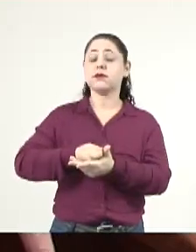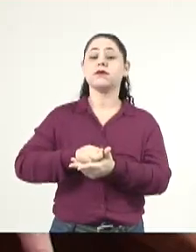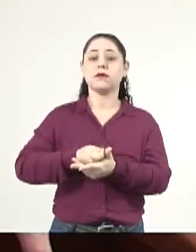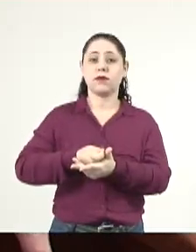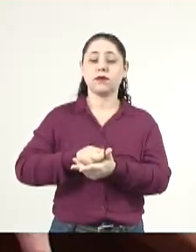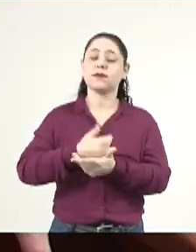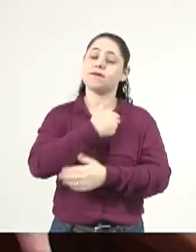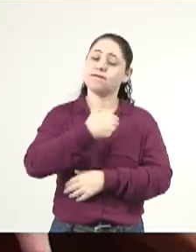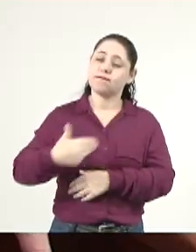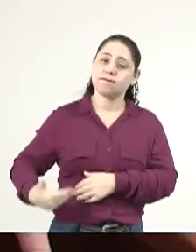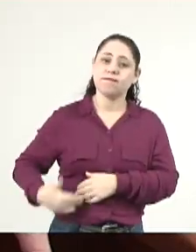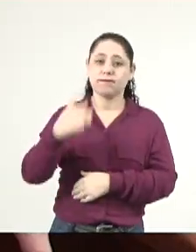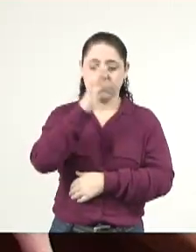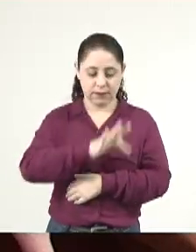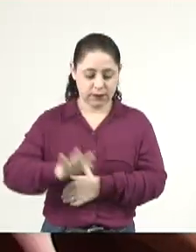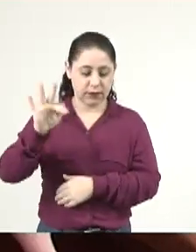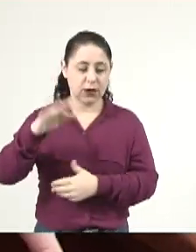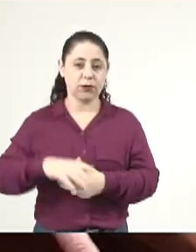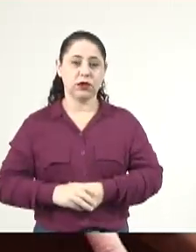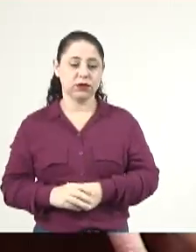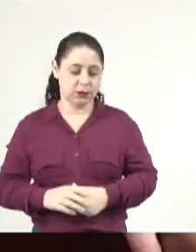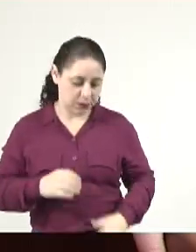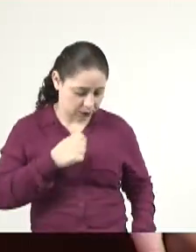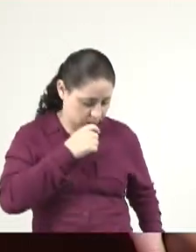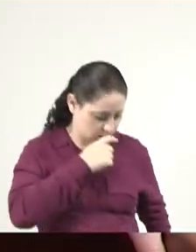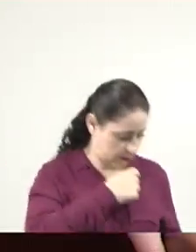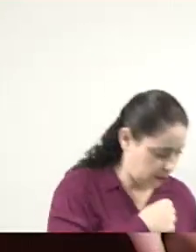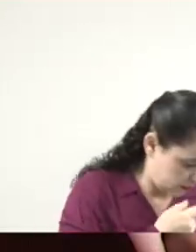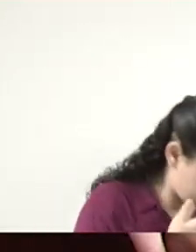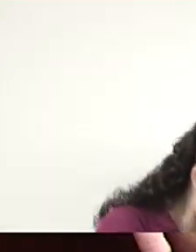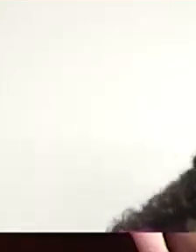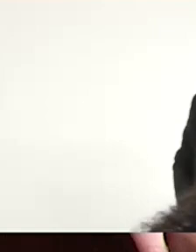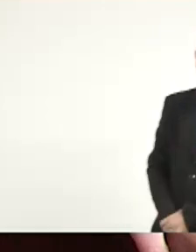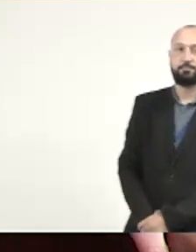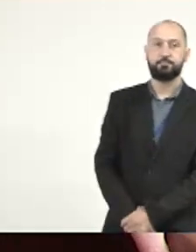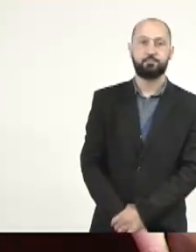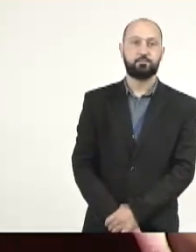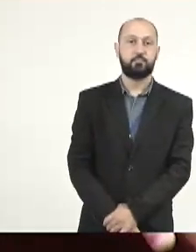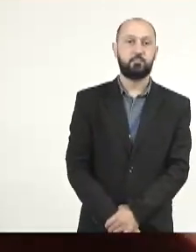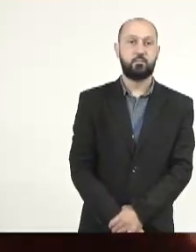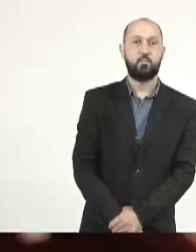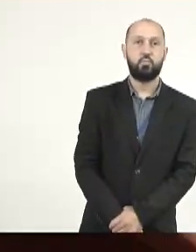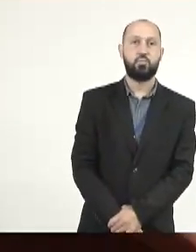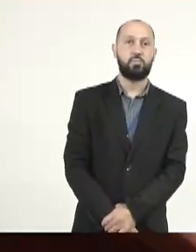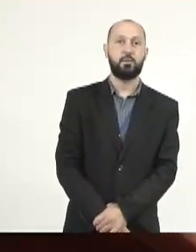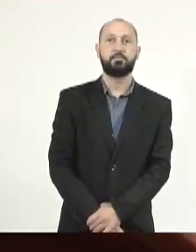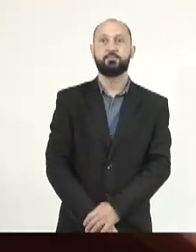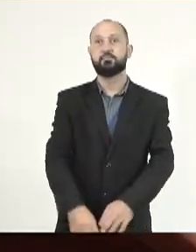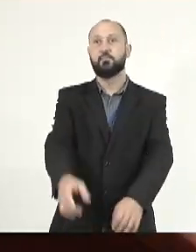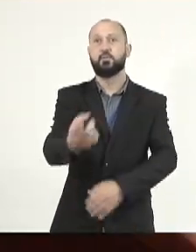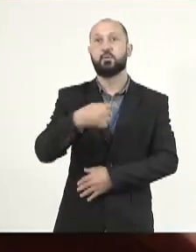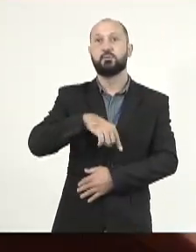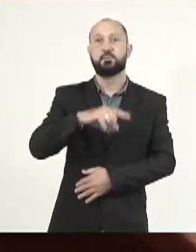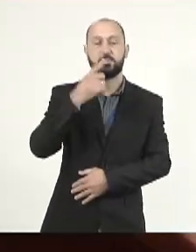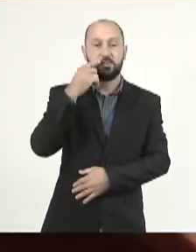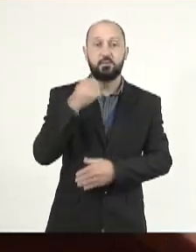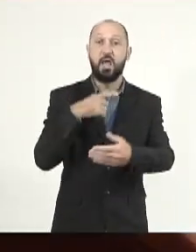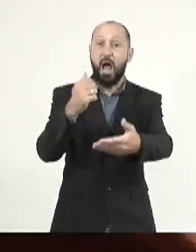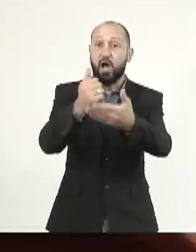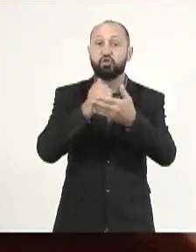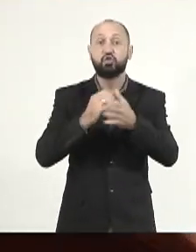do governo federal. Eu penso que nós precisamos aí ter a contribuição de